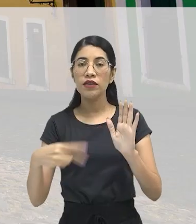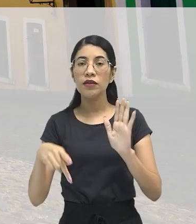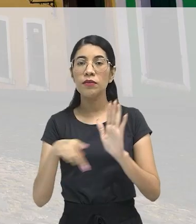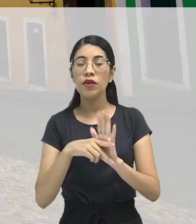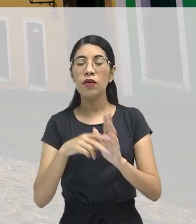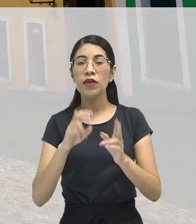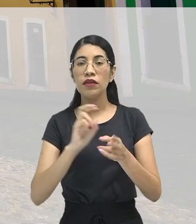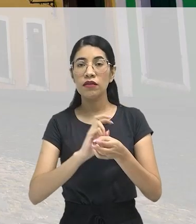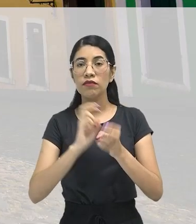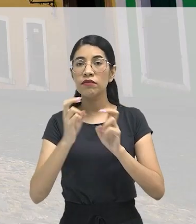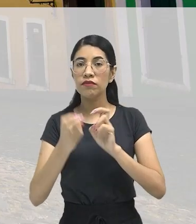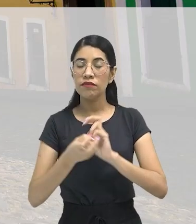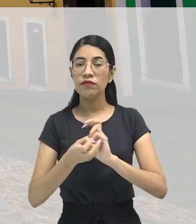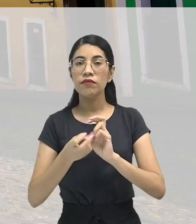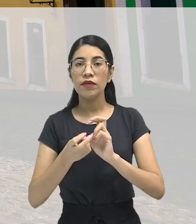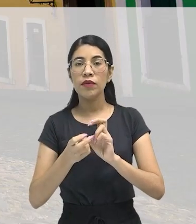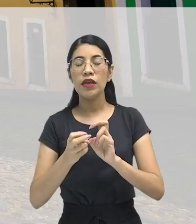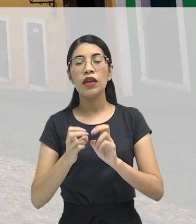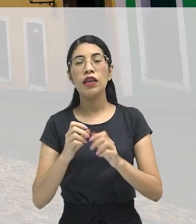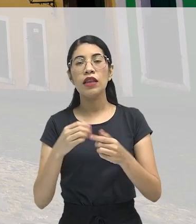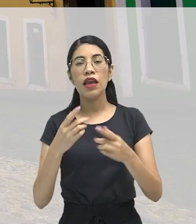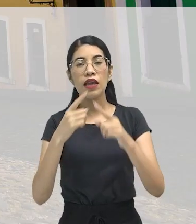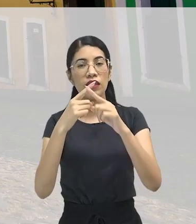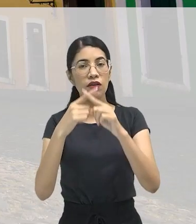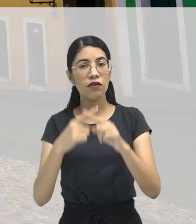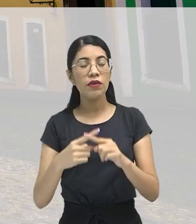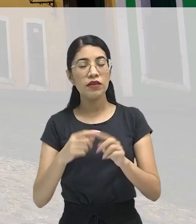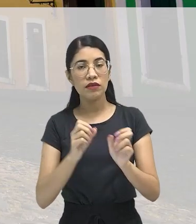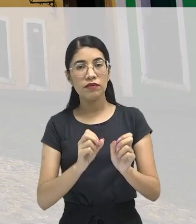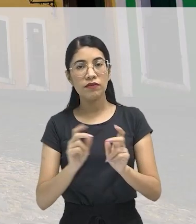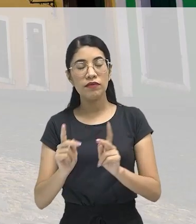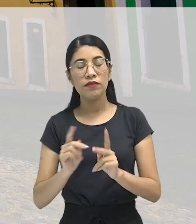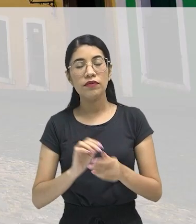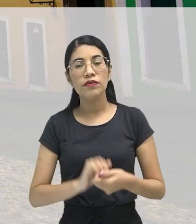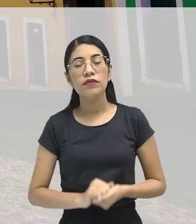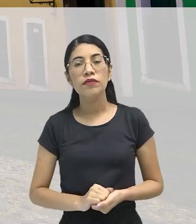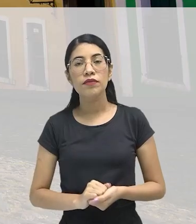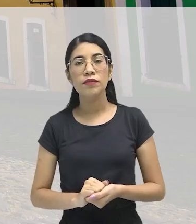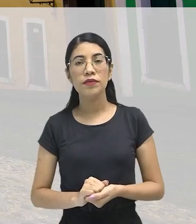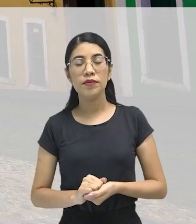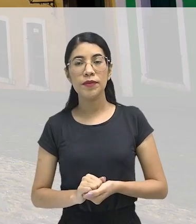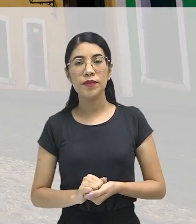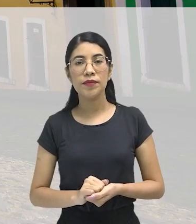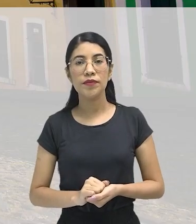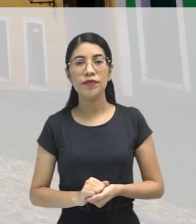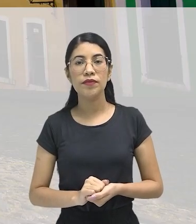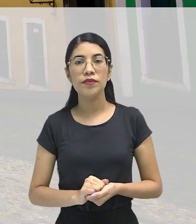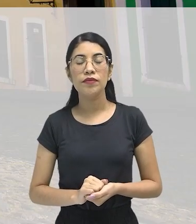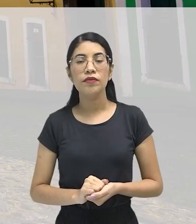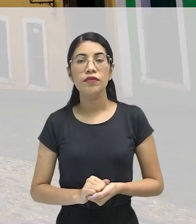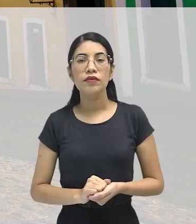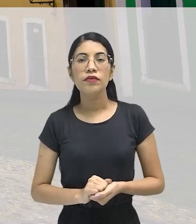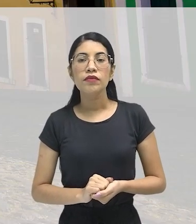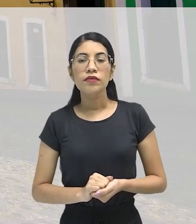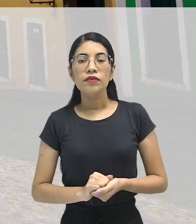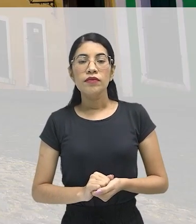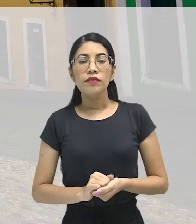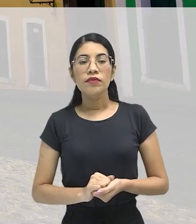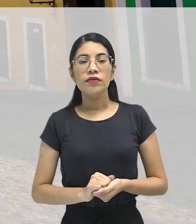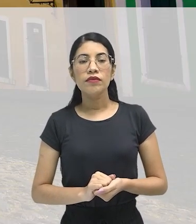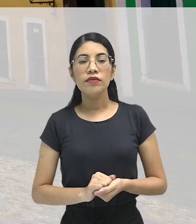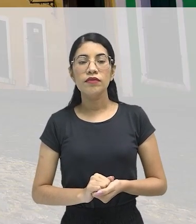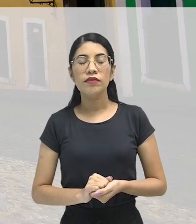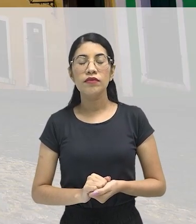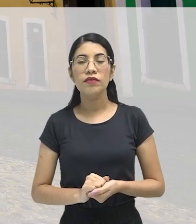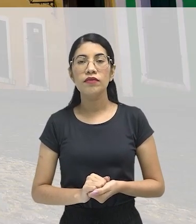característica da capoeira enquanto jogo, certo? Muito bem. Prosseguindo. E